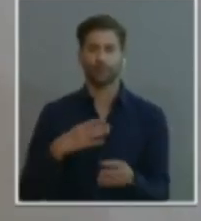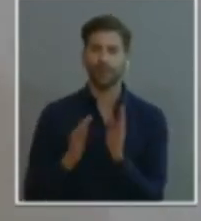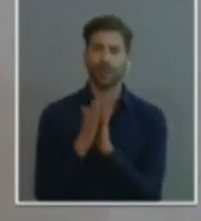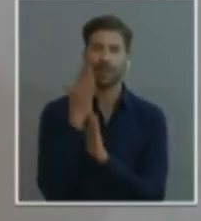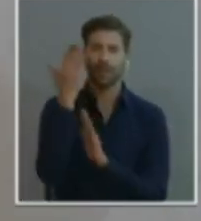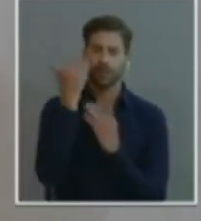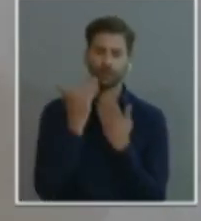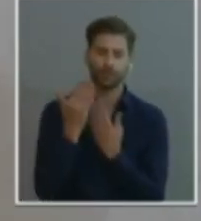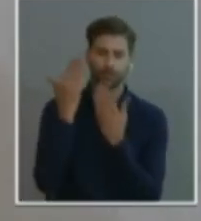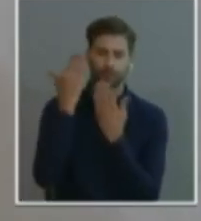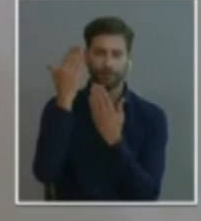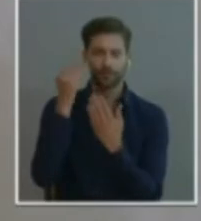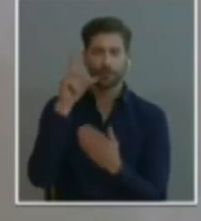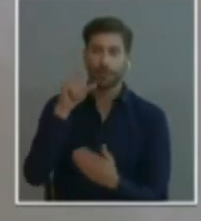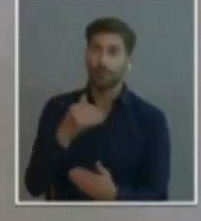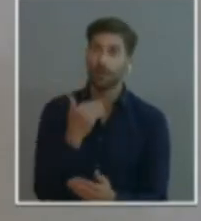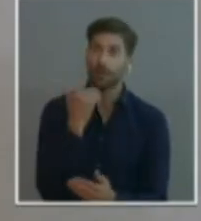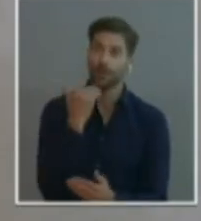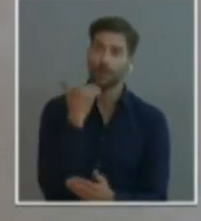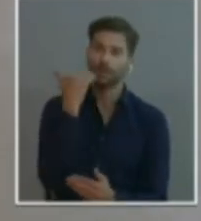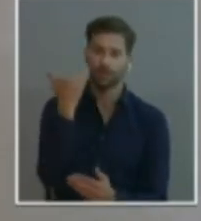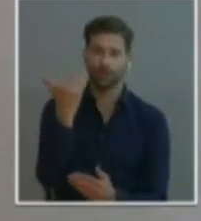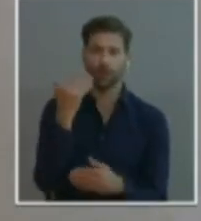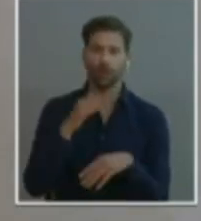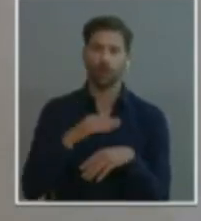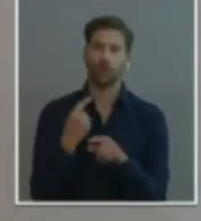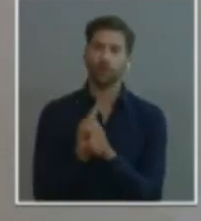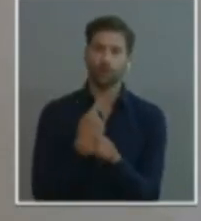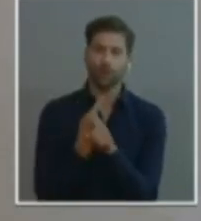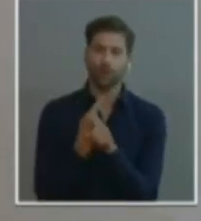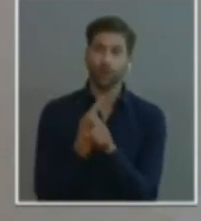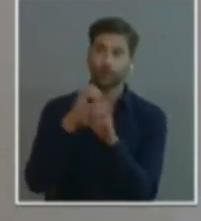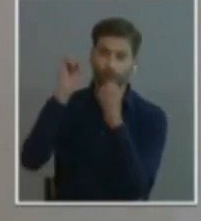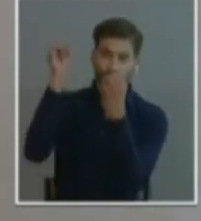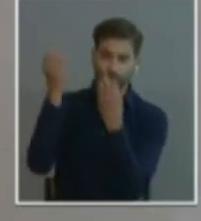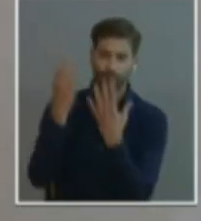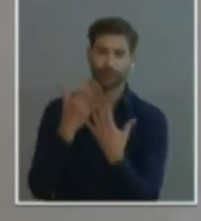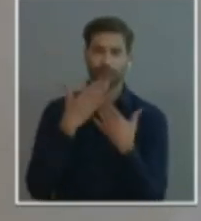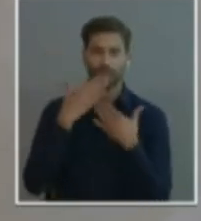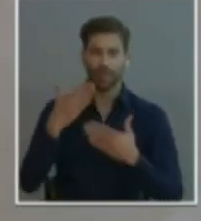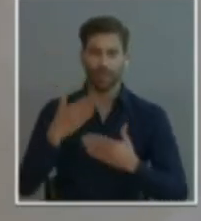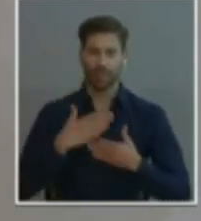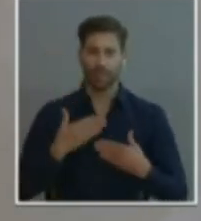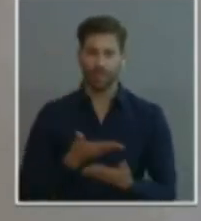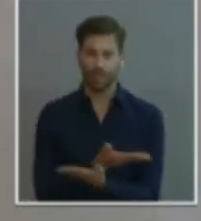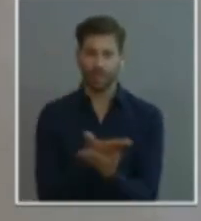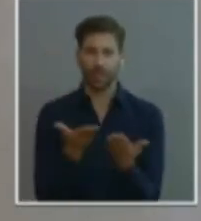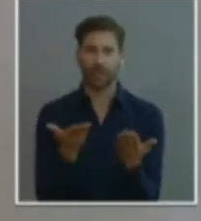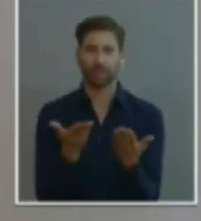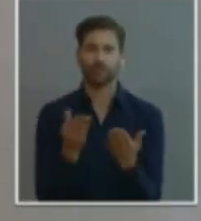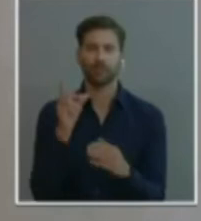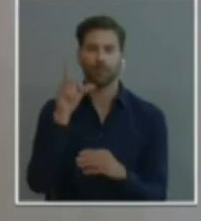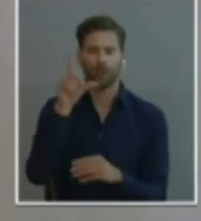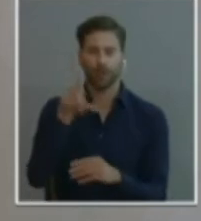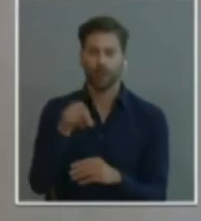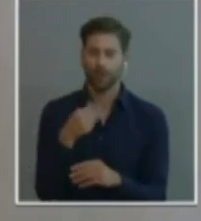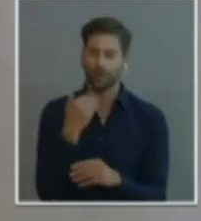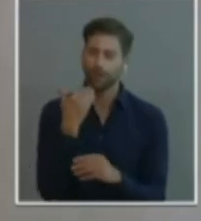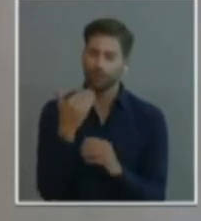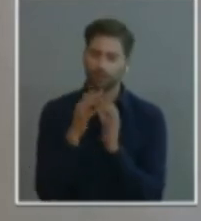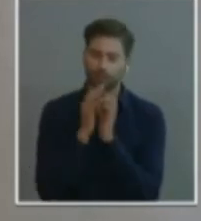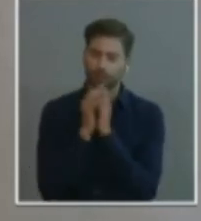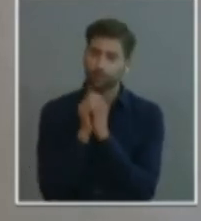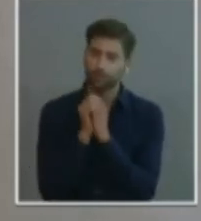Deus por tudo quanto Ele nos tem concedido e, ao mesmo tempo, também interceder